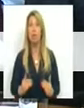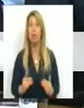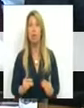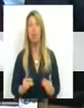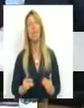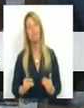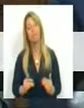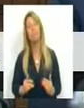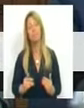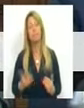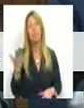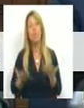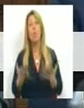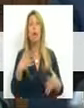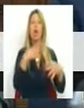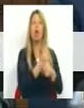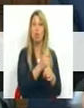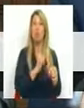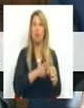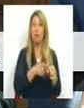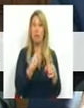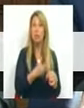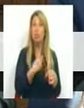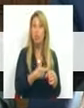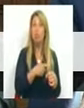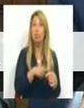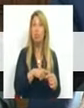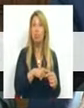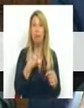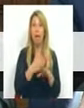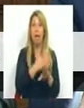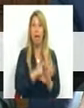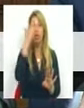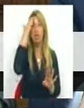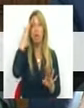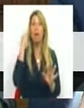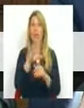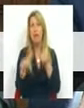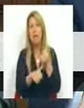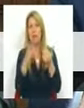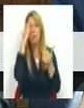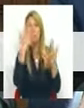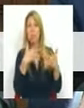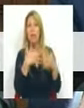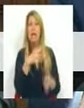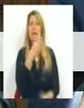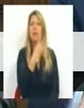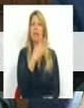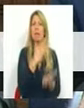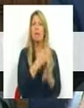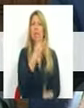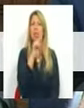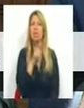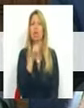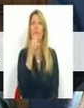perdeu. Comparado com a resolução, obviamente, os custos da resolução que na altura tínhamos estimados pelo nosso assessor andavam entre os 3 a